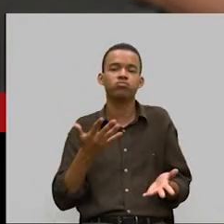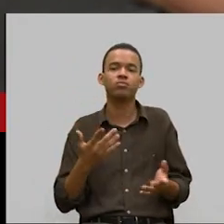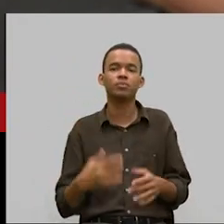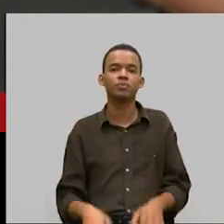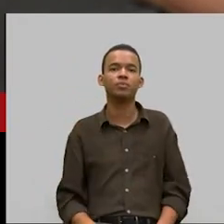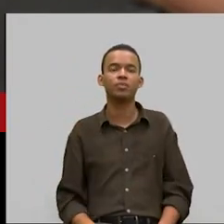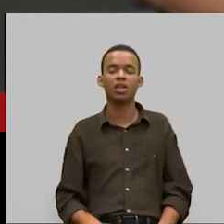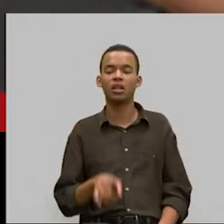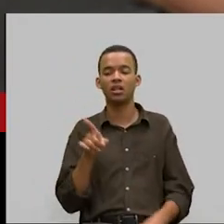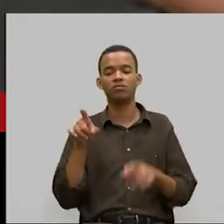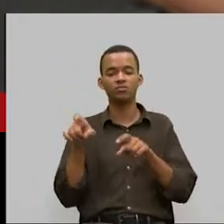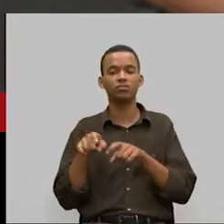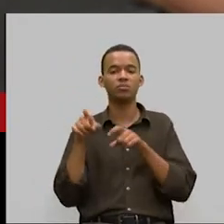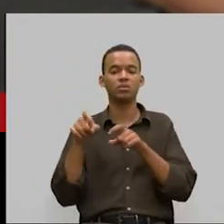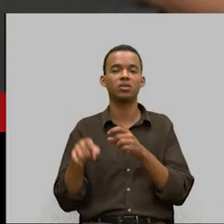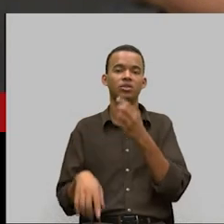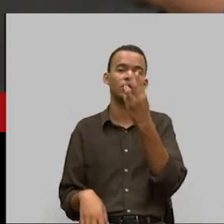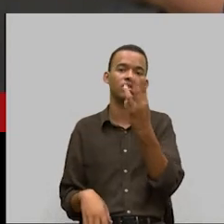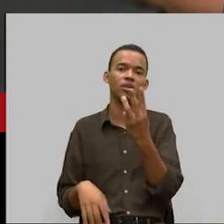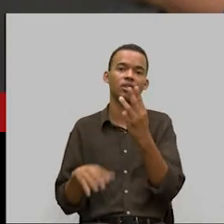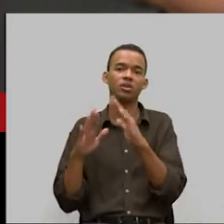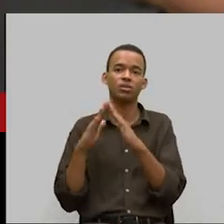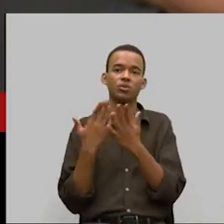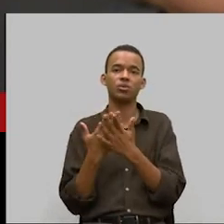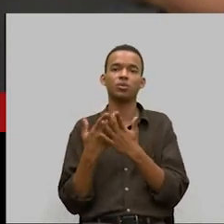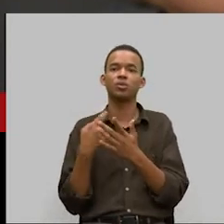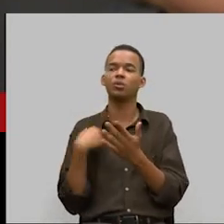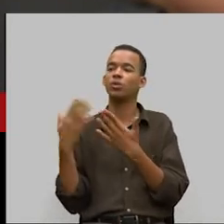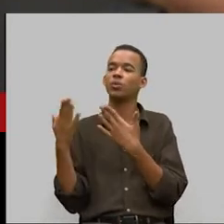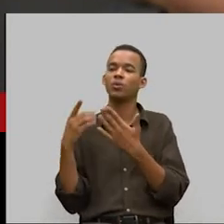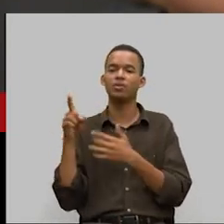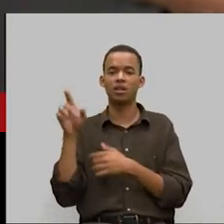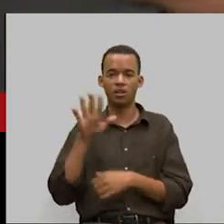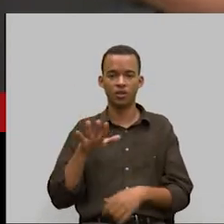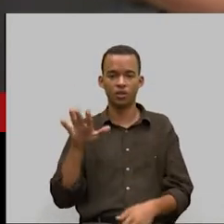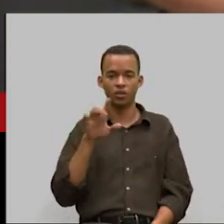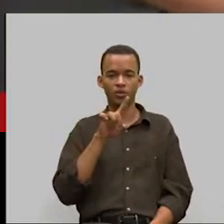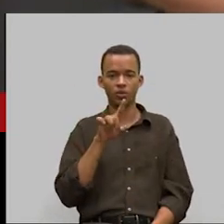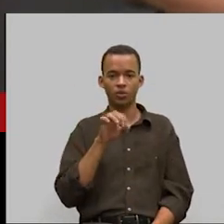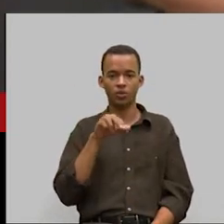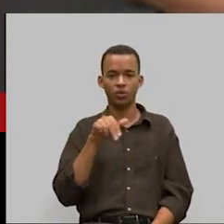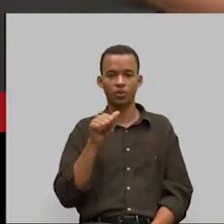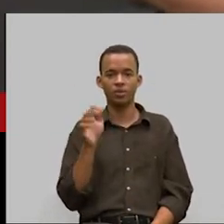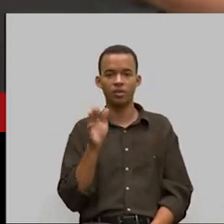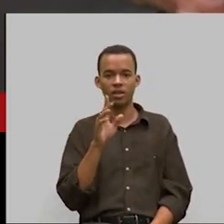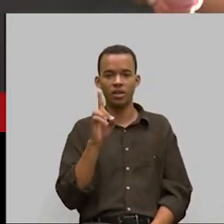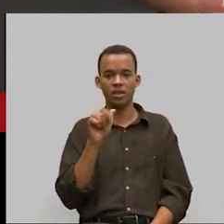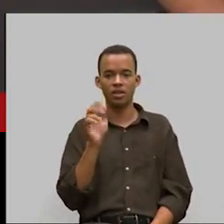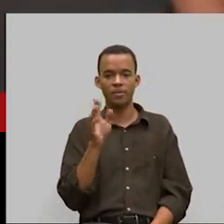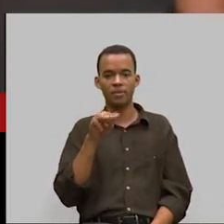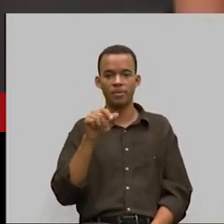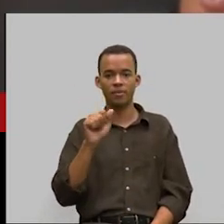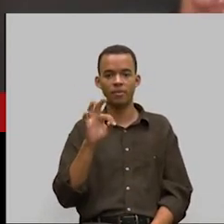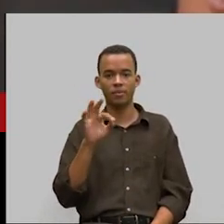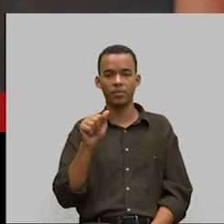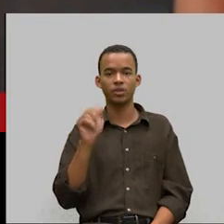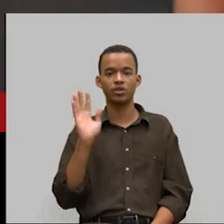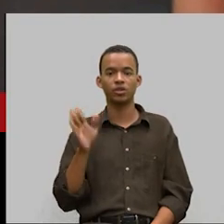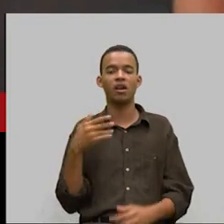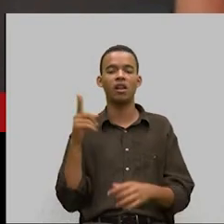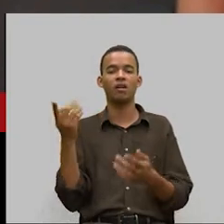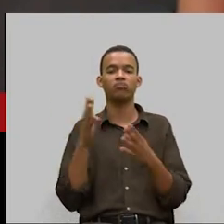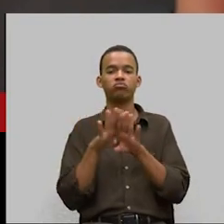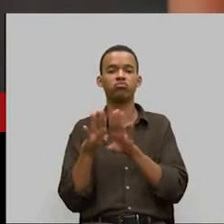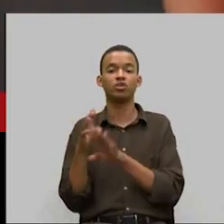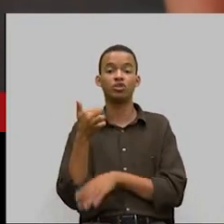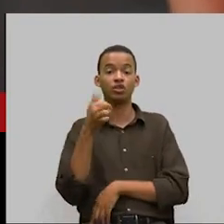tem três escolas Divino eu conversei outro dia com a zona da Marta Divino nos últimos anos fechou 19 escola e